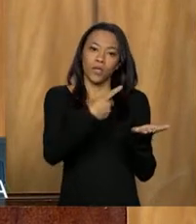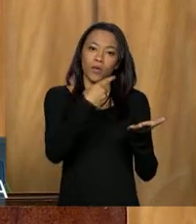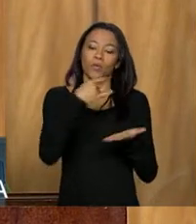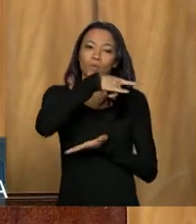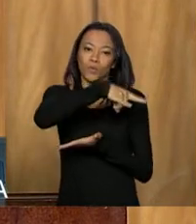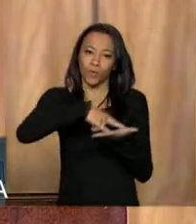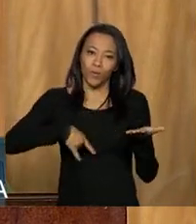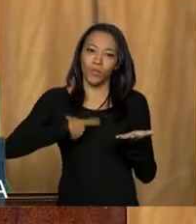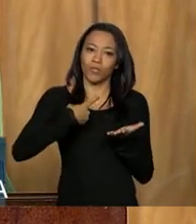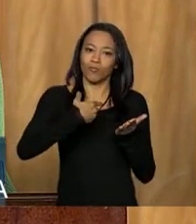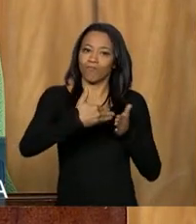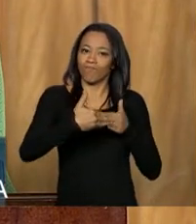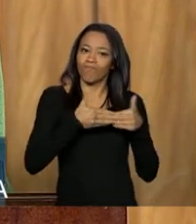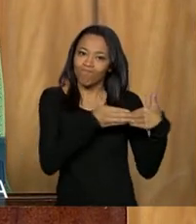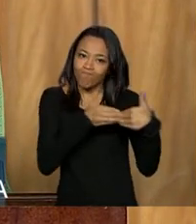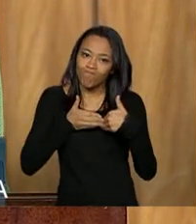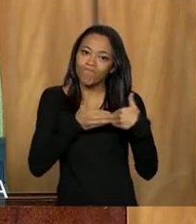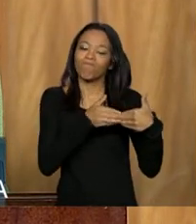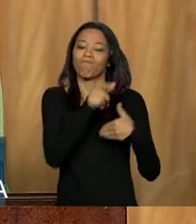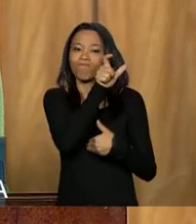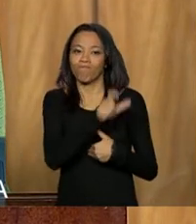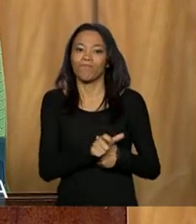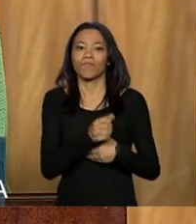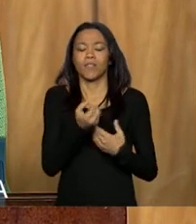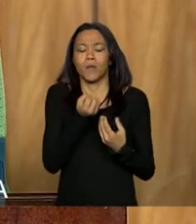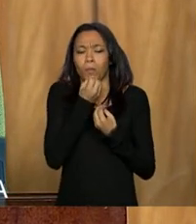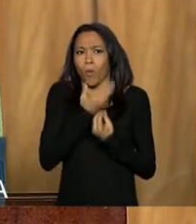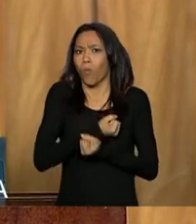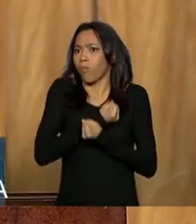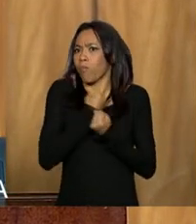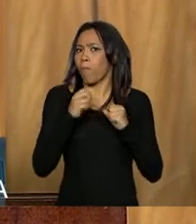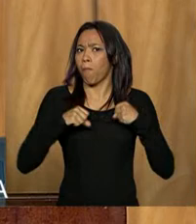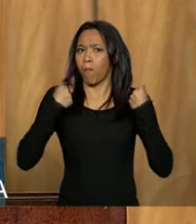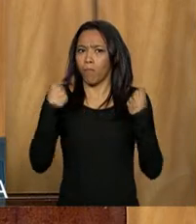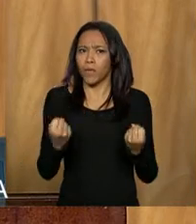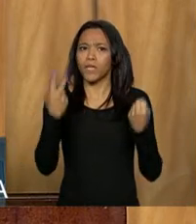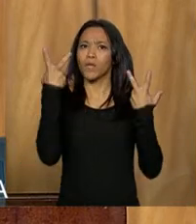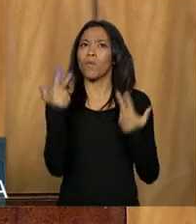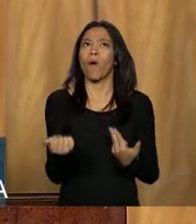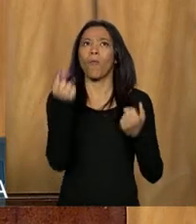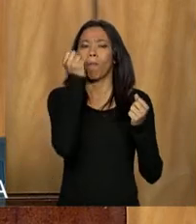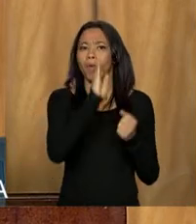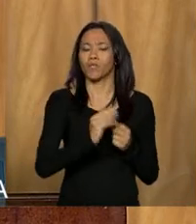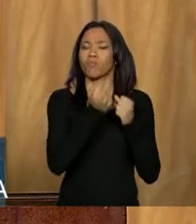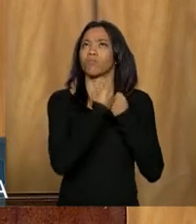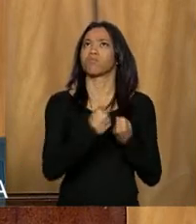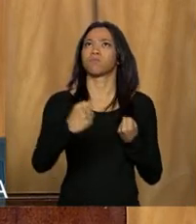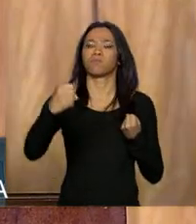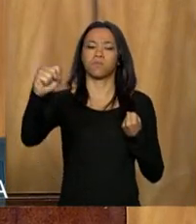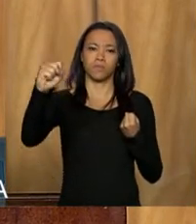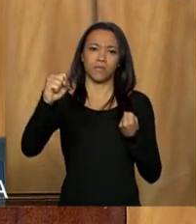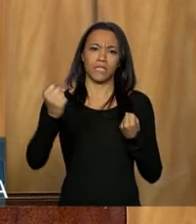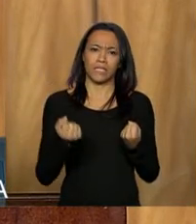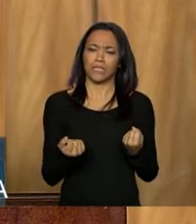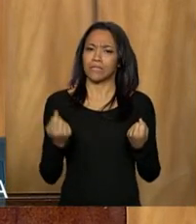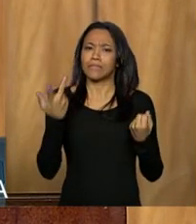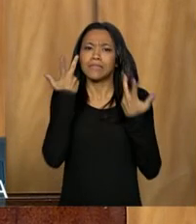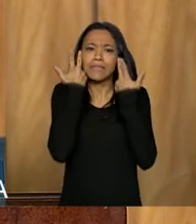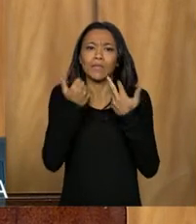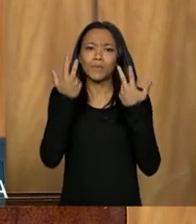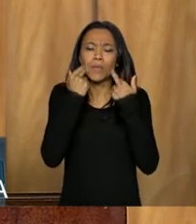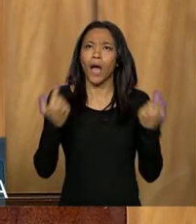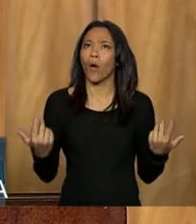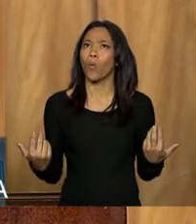e Coreia guarda um potencial tão vasto quanto o território brasileiro. Com a sua riqueza natural